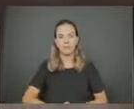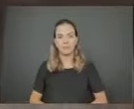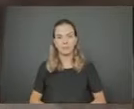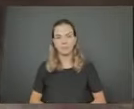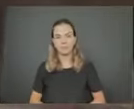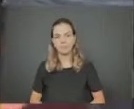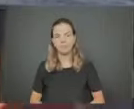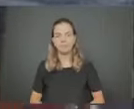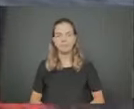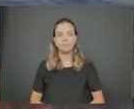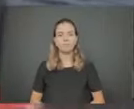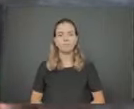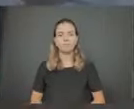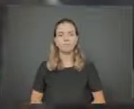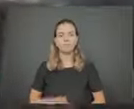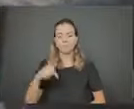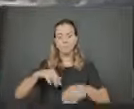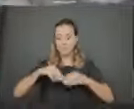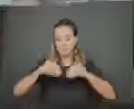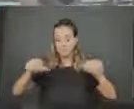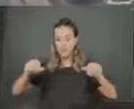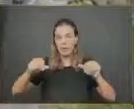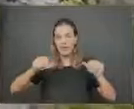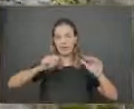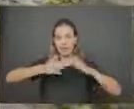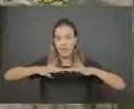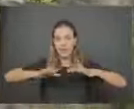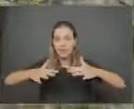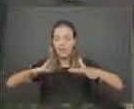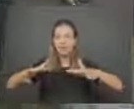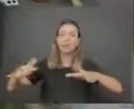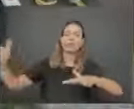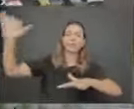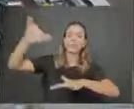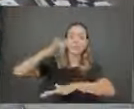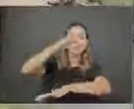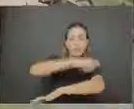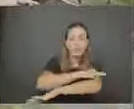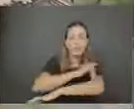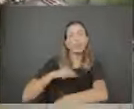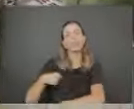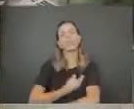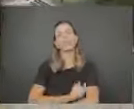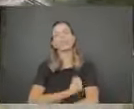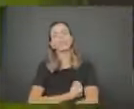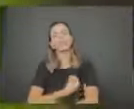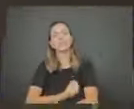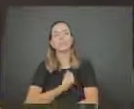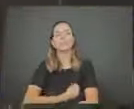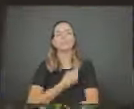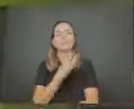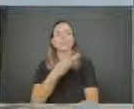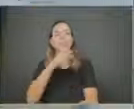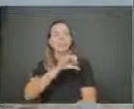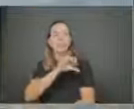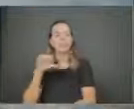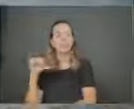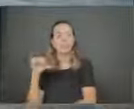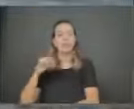Seja na terra, nas águas, no ar, estamos presentes nos 399